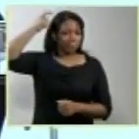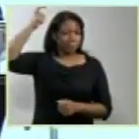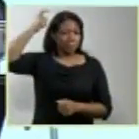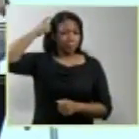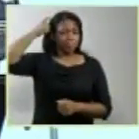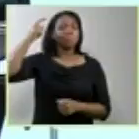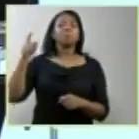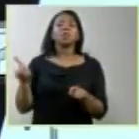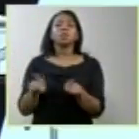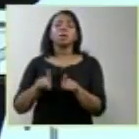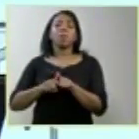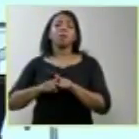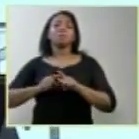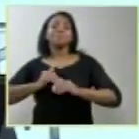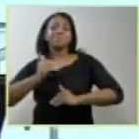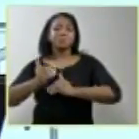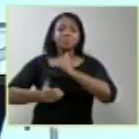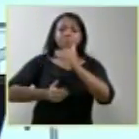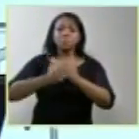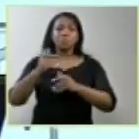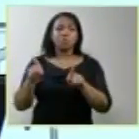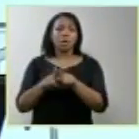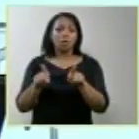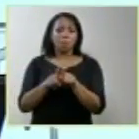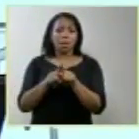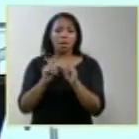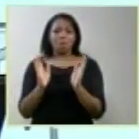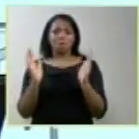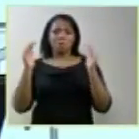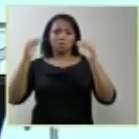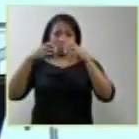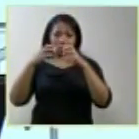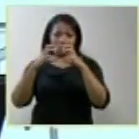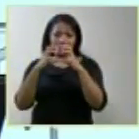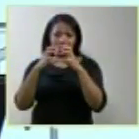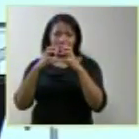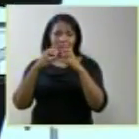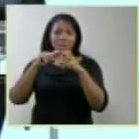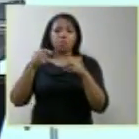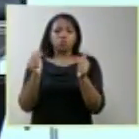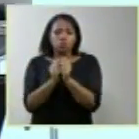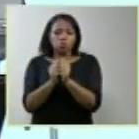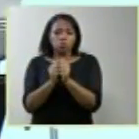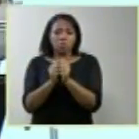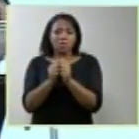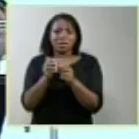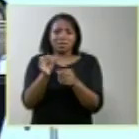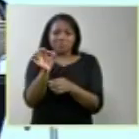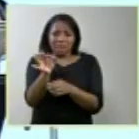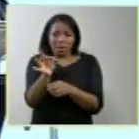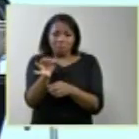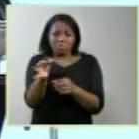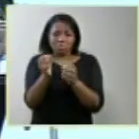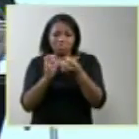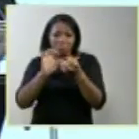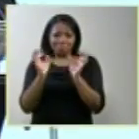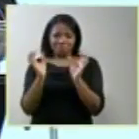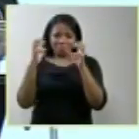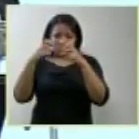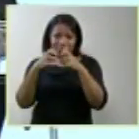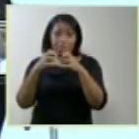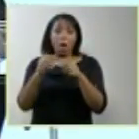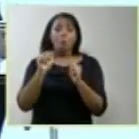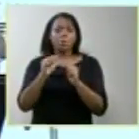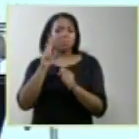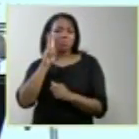Envolve esse processo, então, a formatação, o encurvamento e a fusão dessas células em uma linha média. Aqui podemos